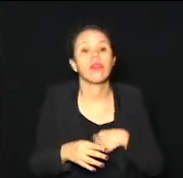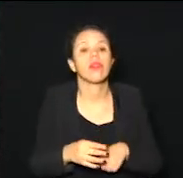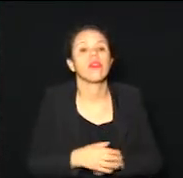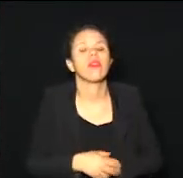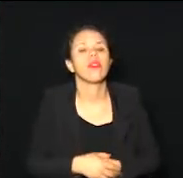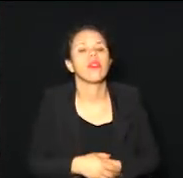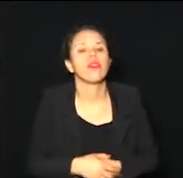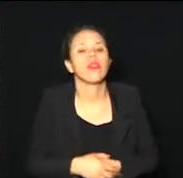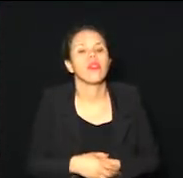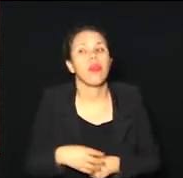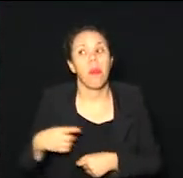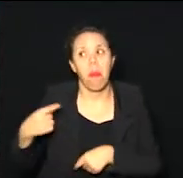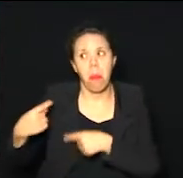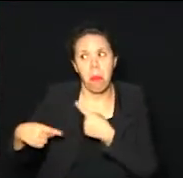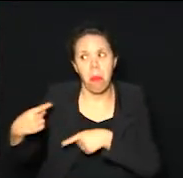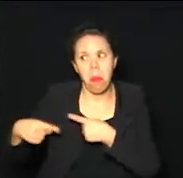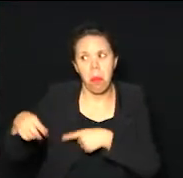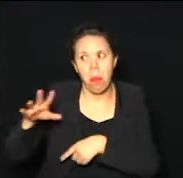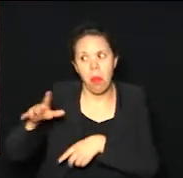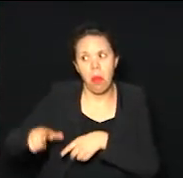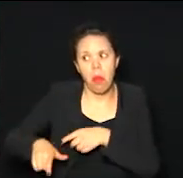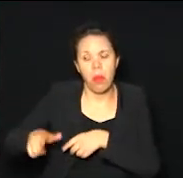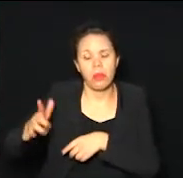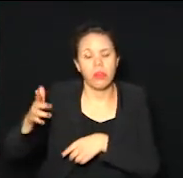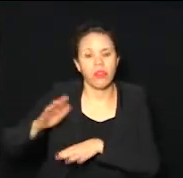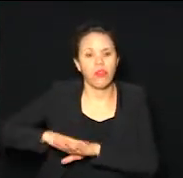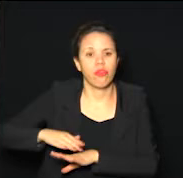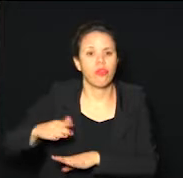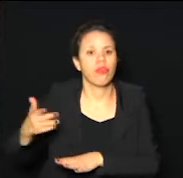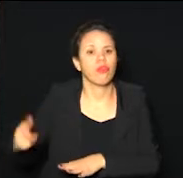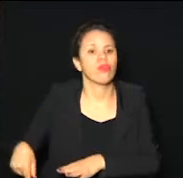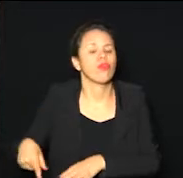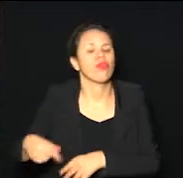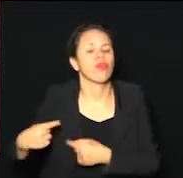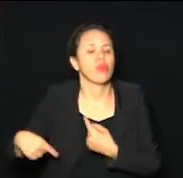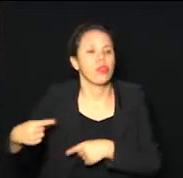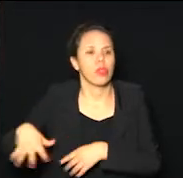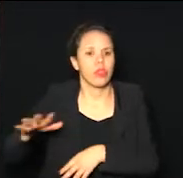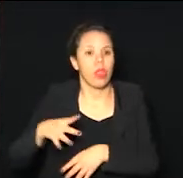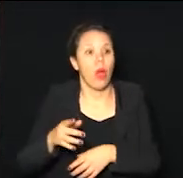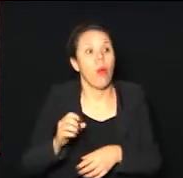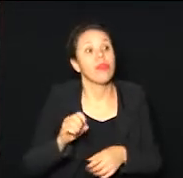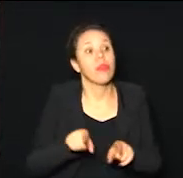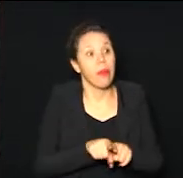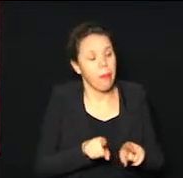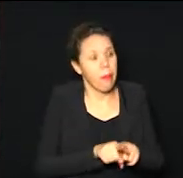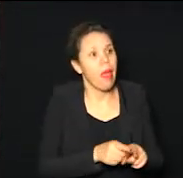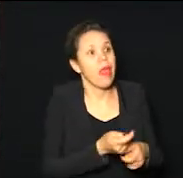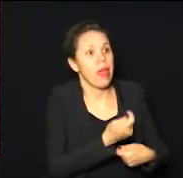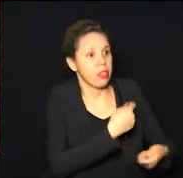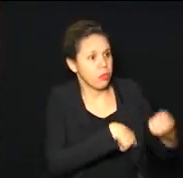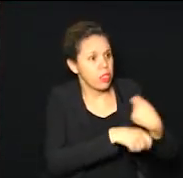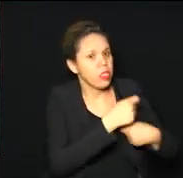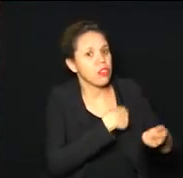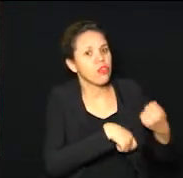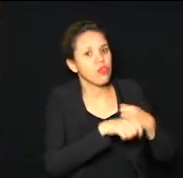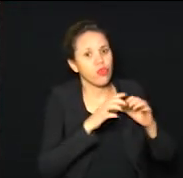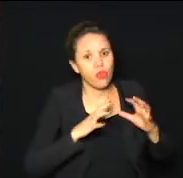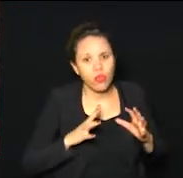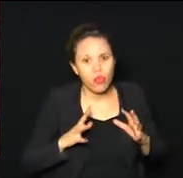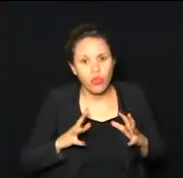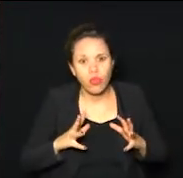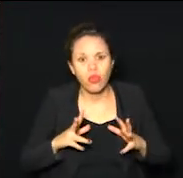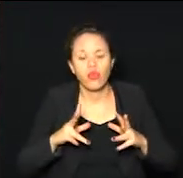os erros de políticos, né? Os erros administrativos, né, de todos